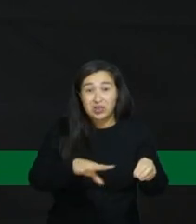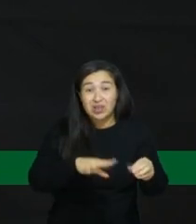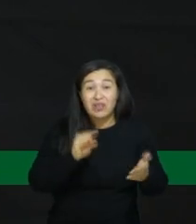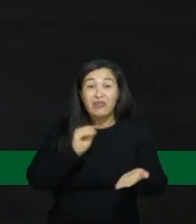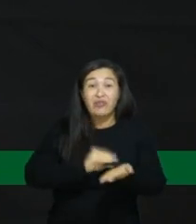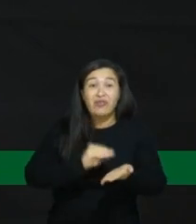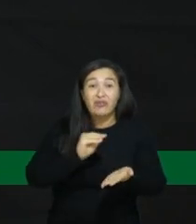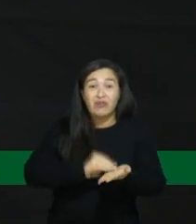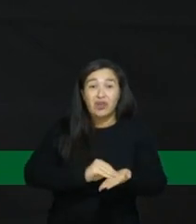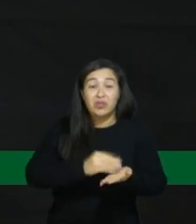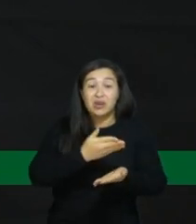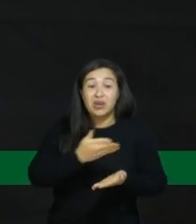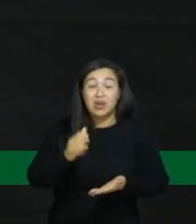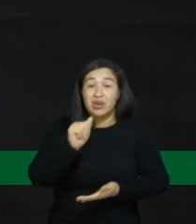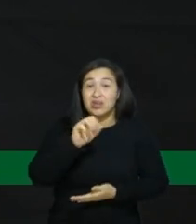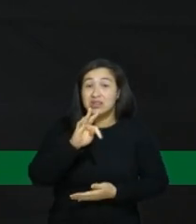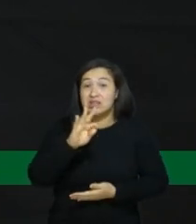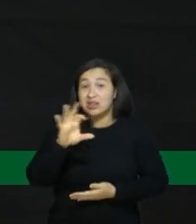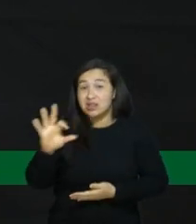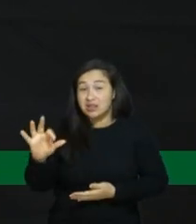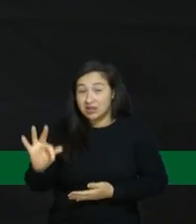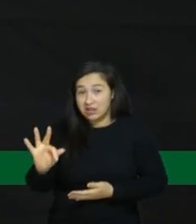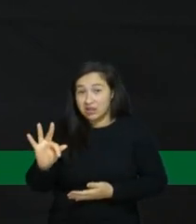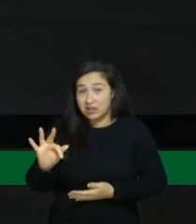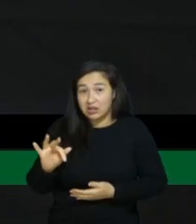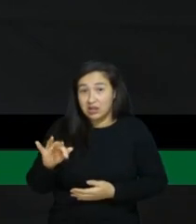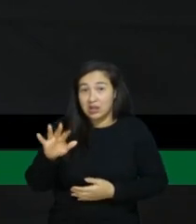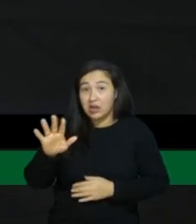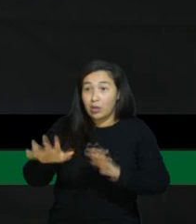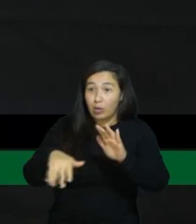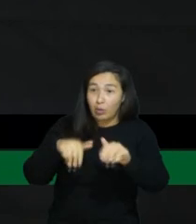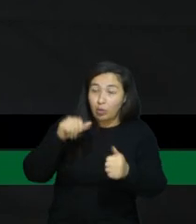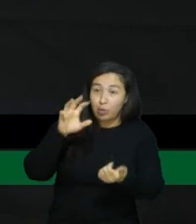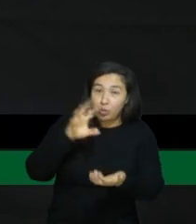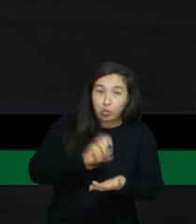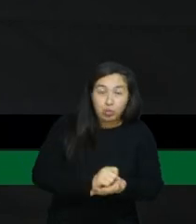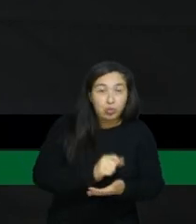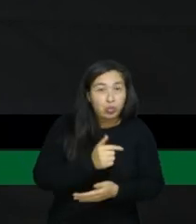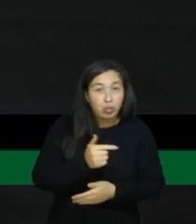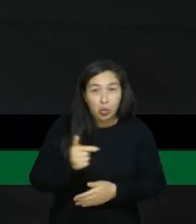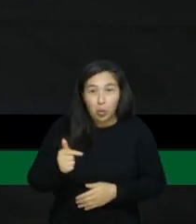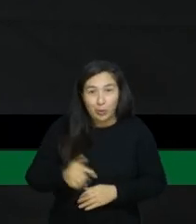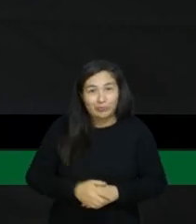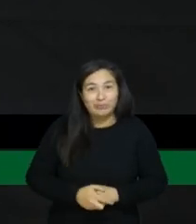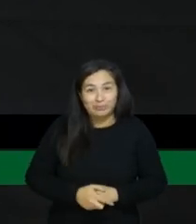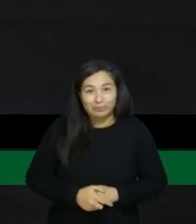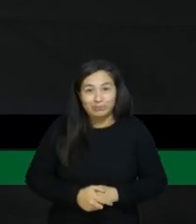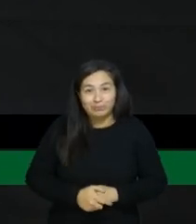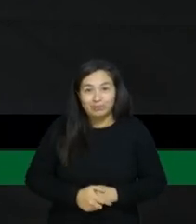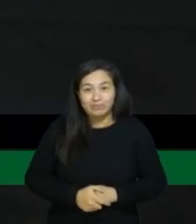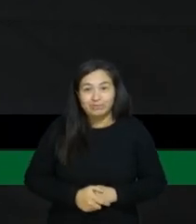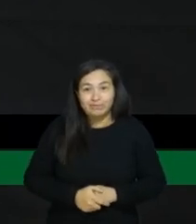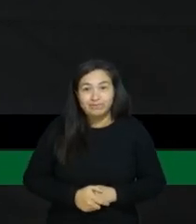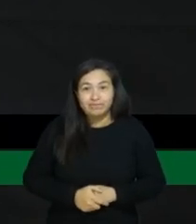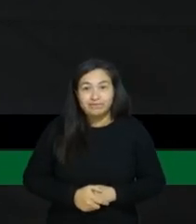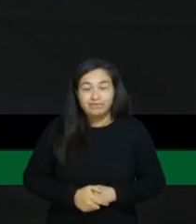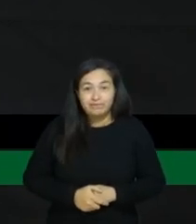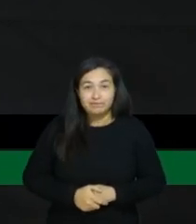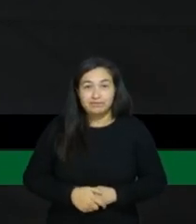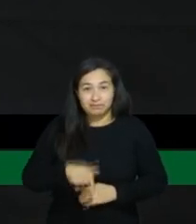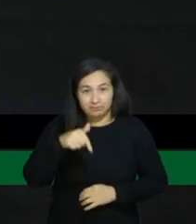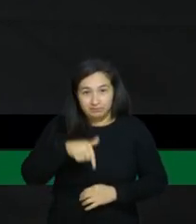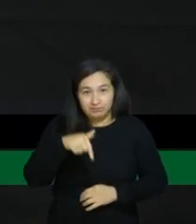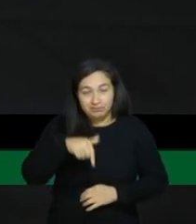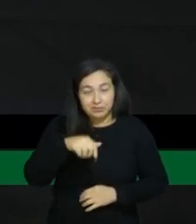professores ACTs que não foram ainda contratados. Pois bem, pode passar. Nós temos em Santa